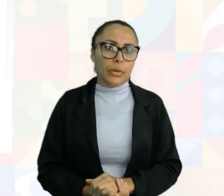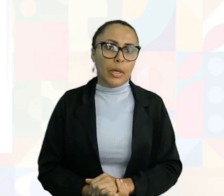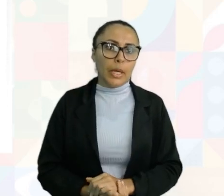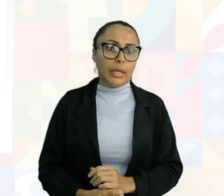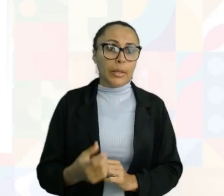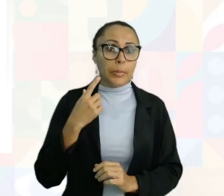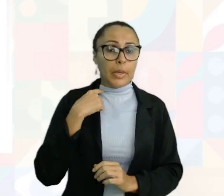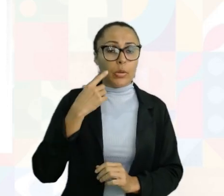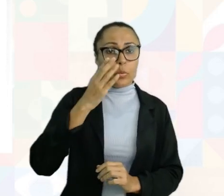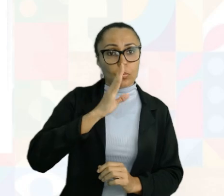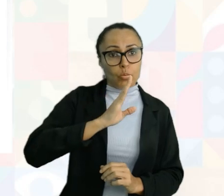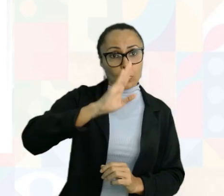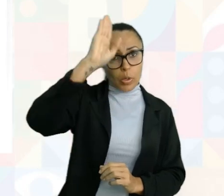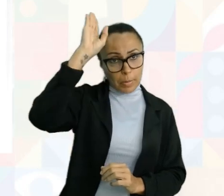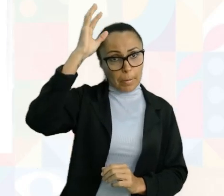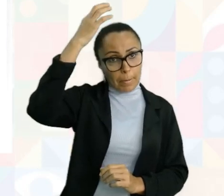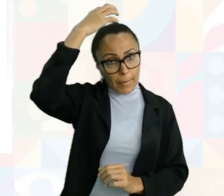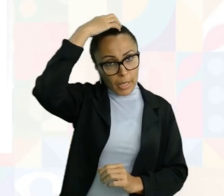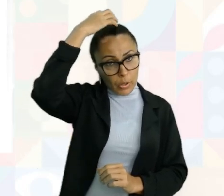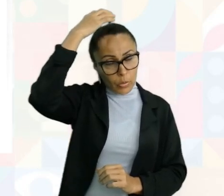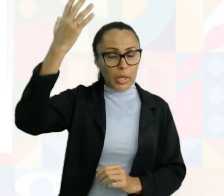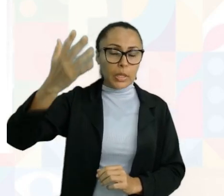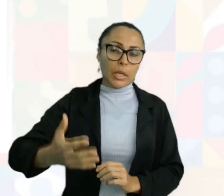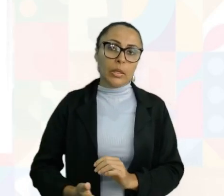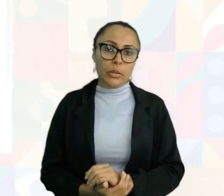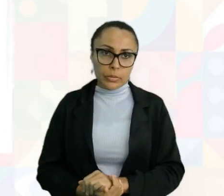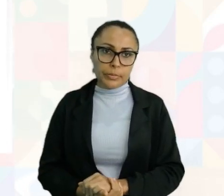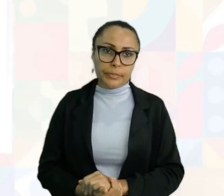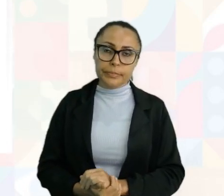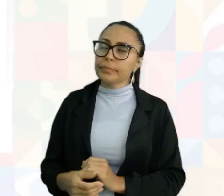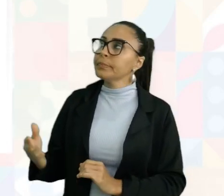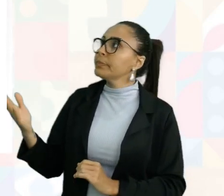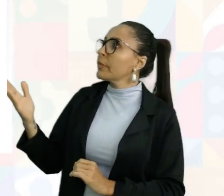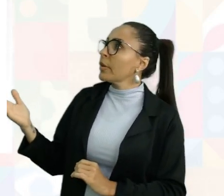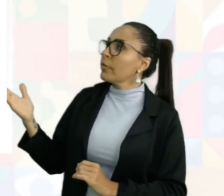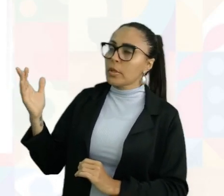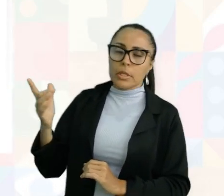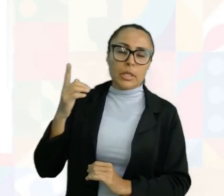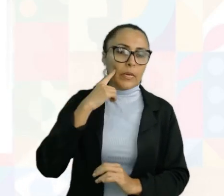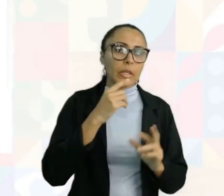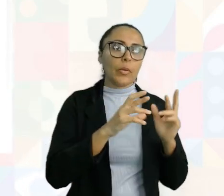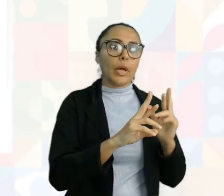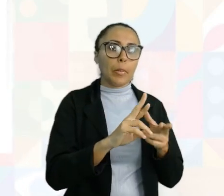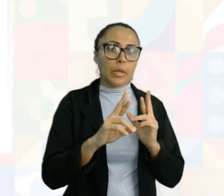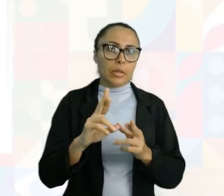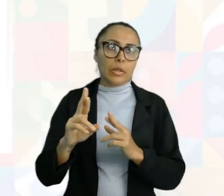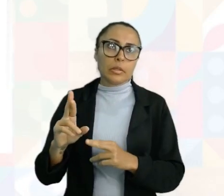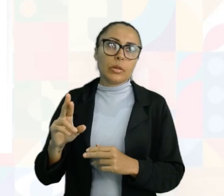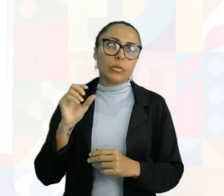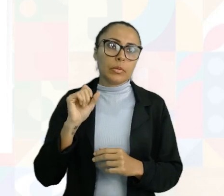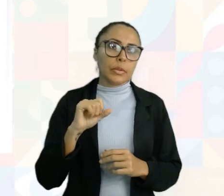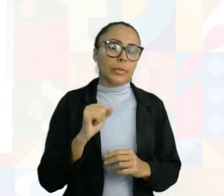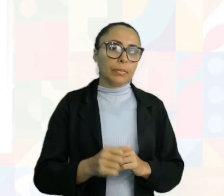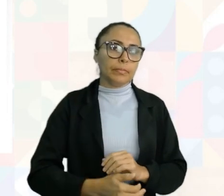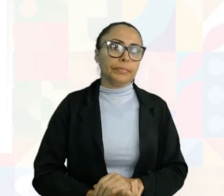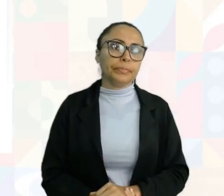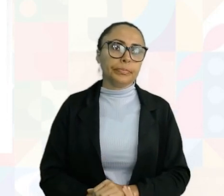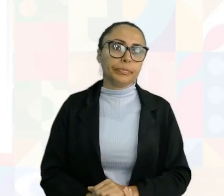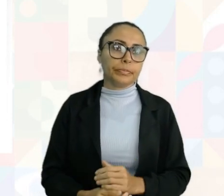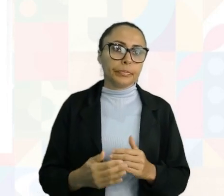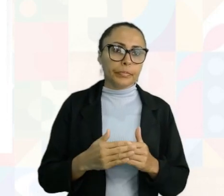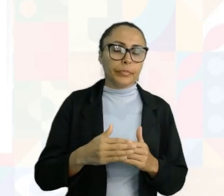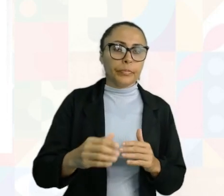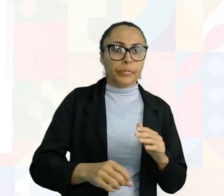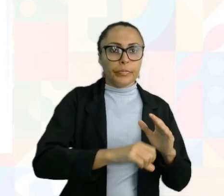Romano e o início do Renascimento, você vai ter uma perda desse conhecimento da representação tridimensional. Aí só a partir do